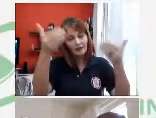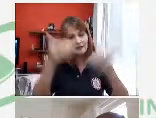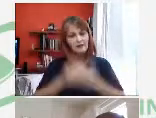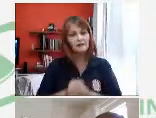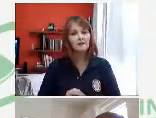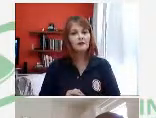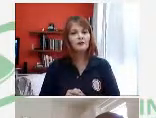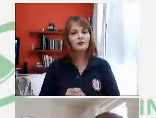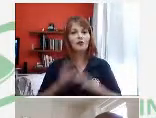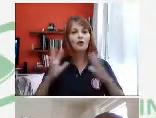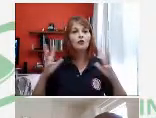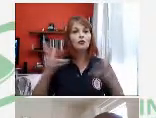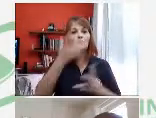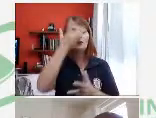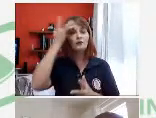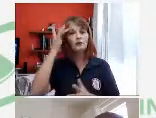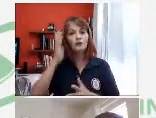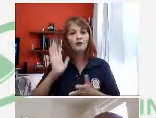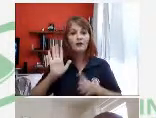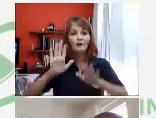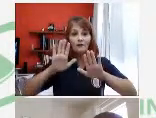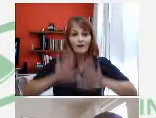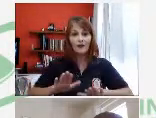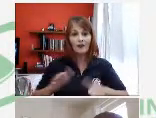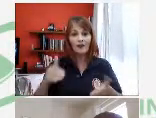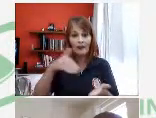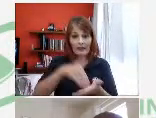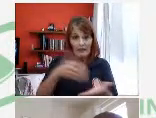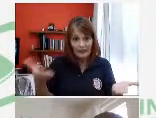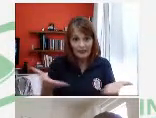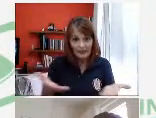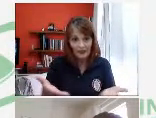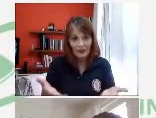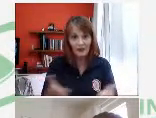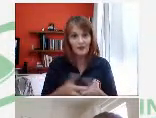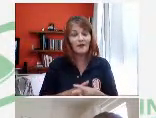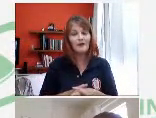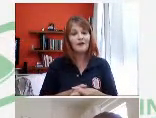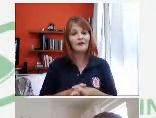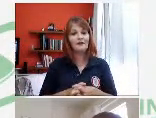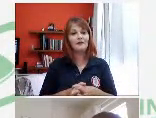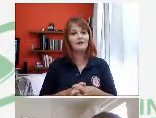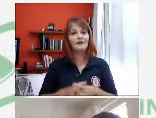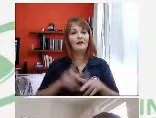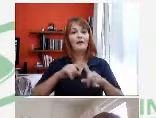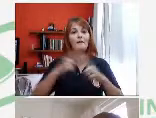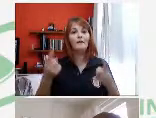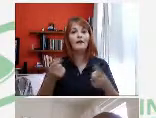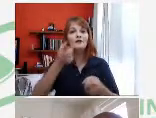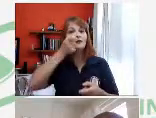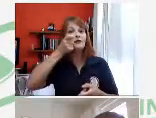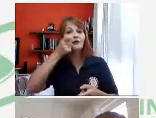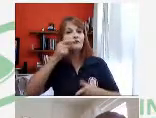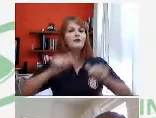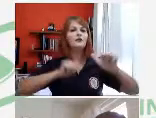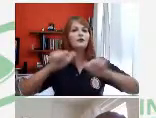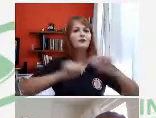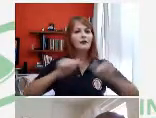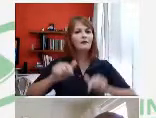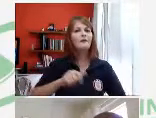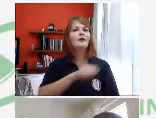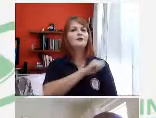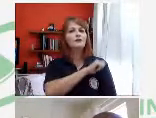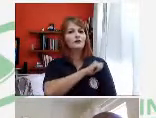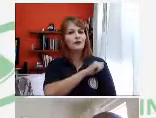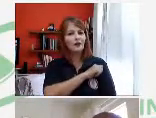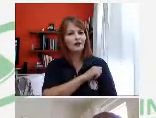todos vocês que ficaram até aqui, né? Mas que prestigiaram aí o trabalho dos meninos e